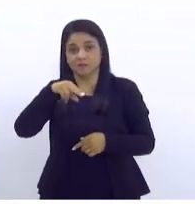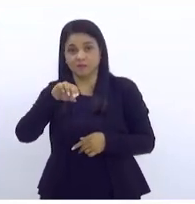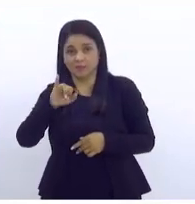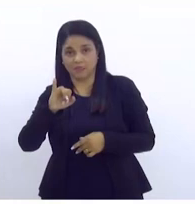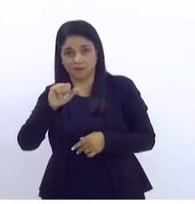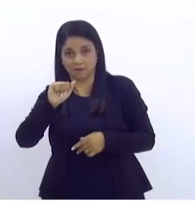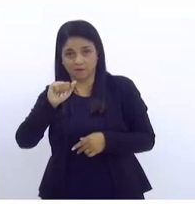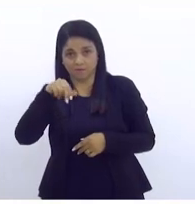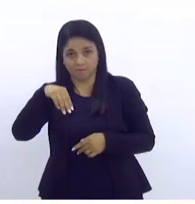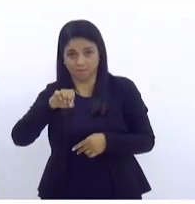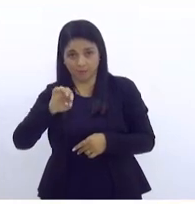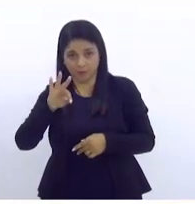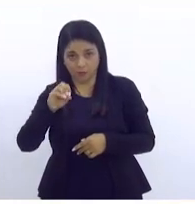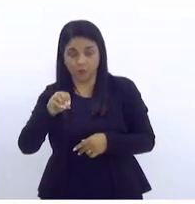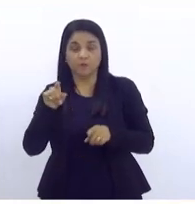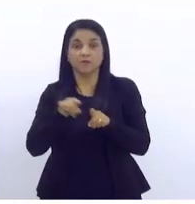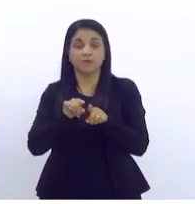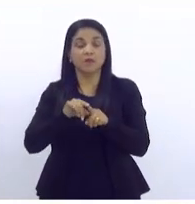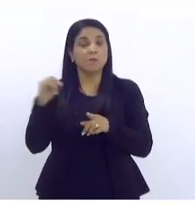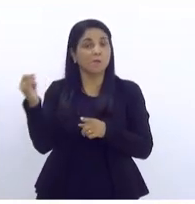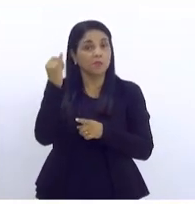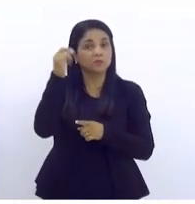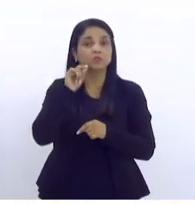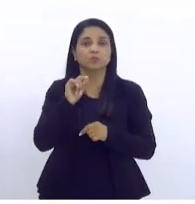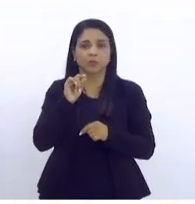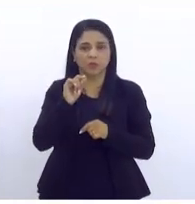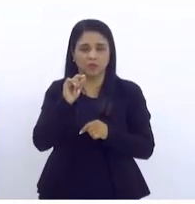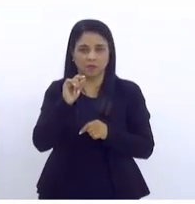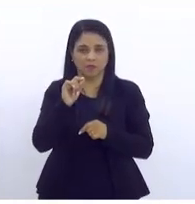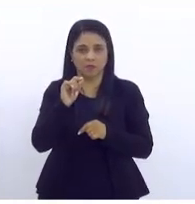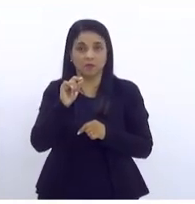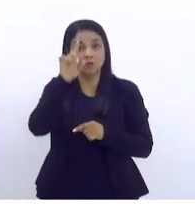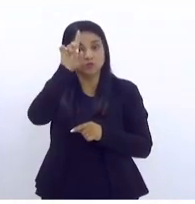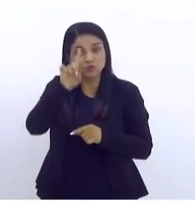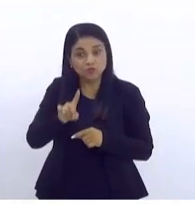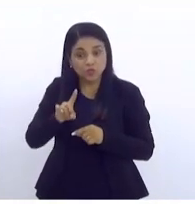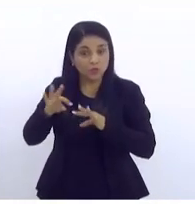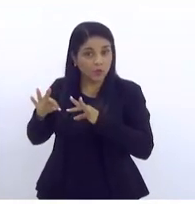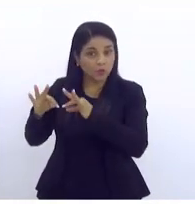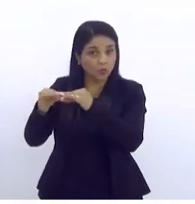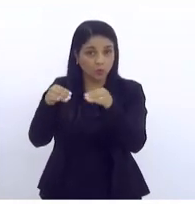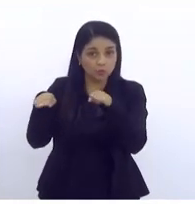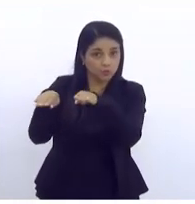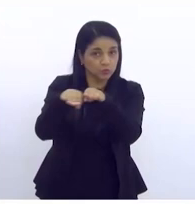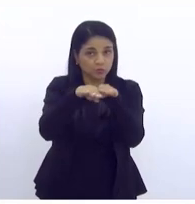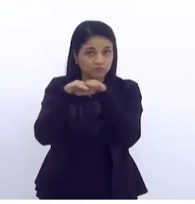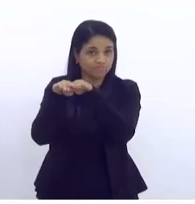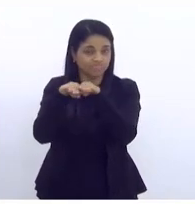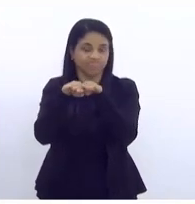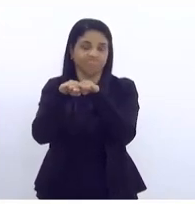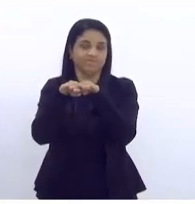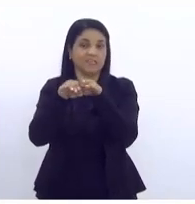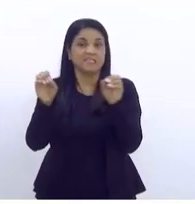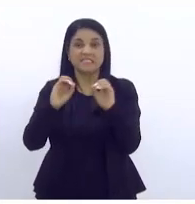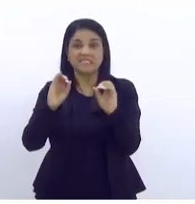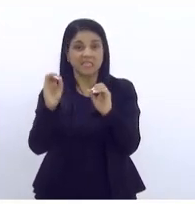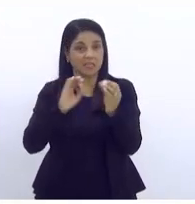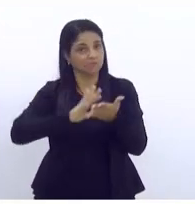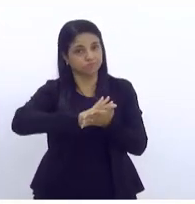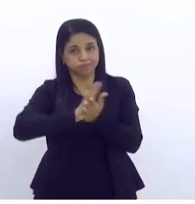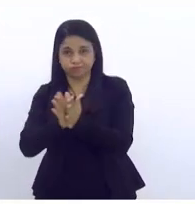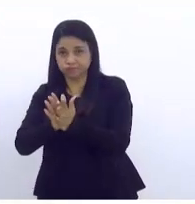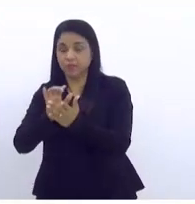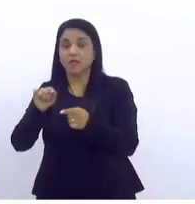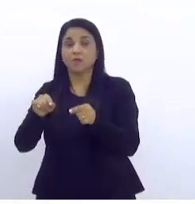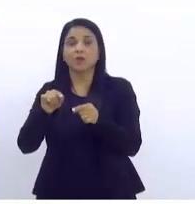mais importante dele seja essa questão eh do do direito a todos sem qualquer tipo de discriminação né Eh uma